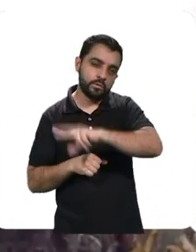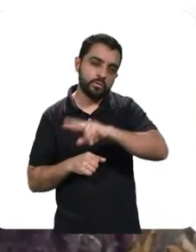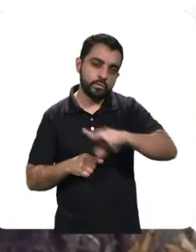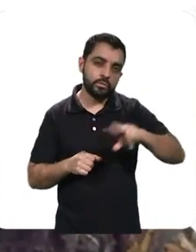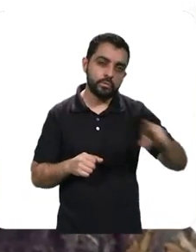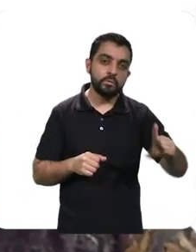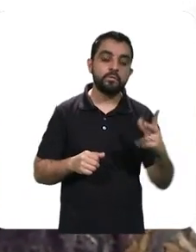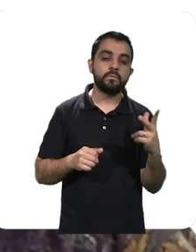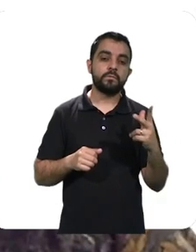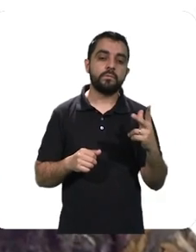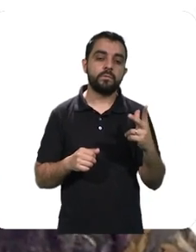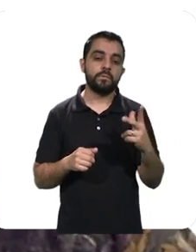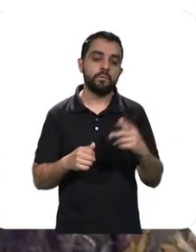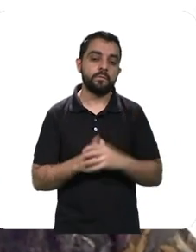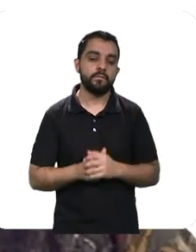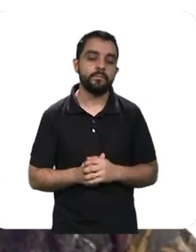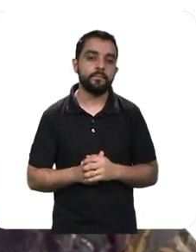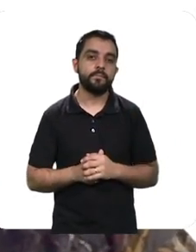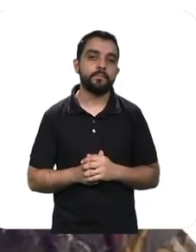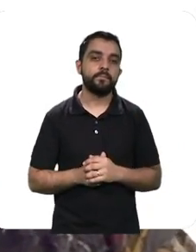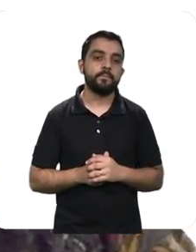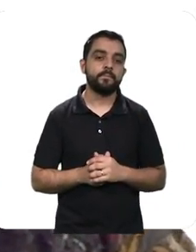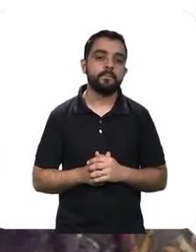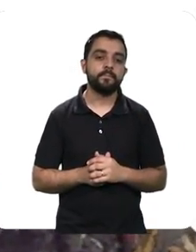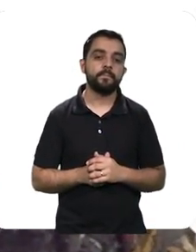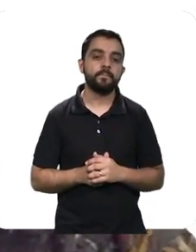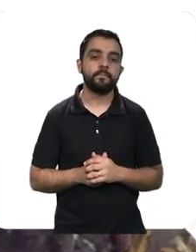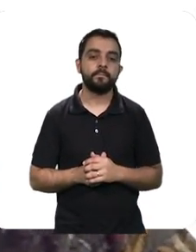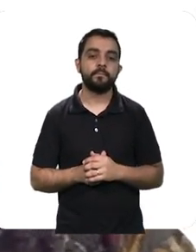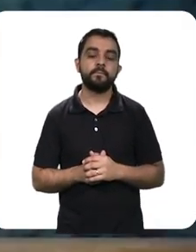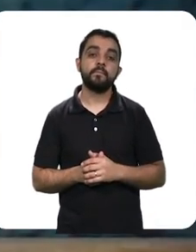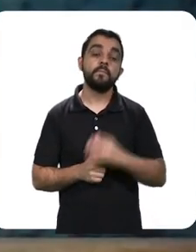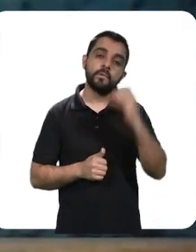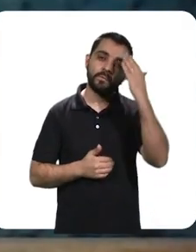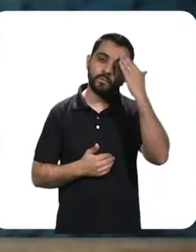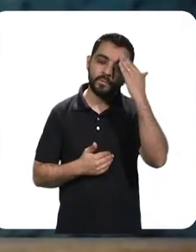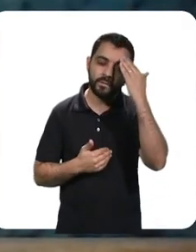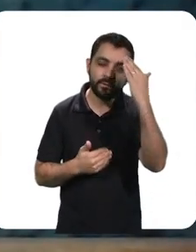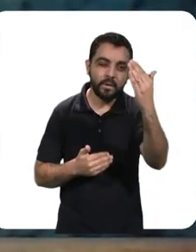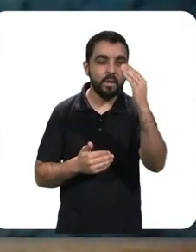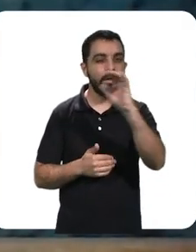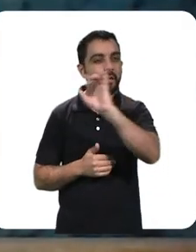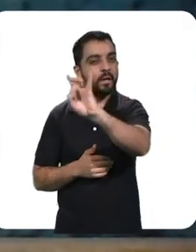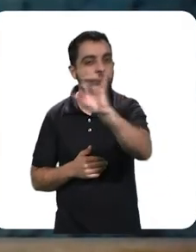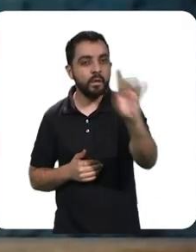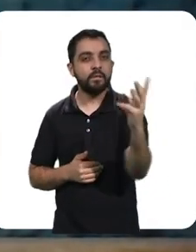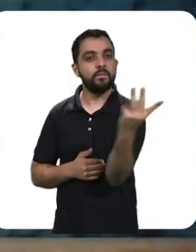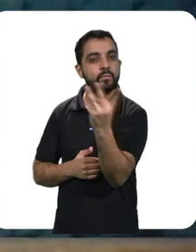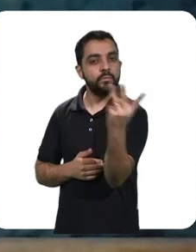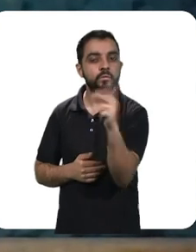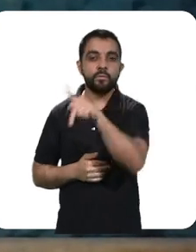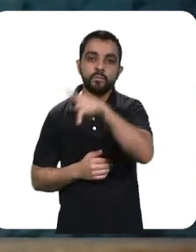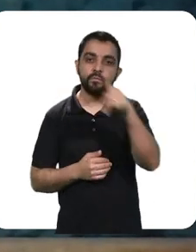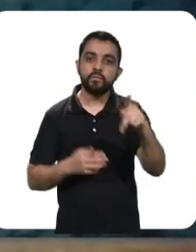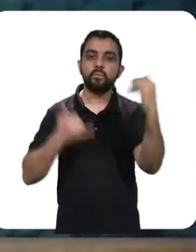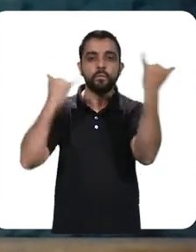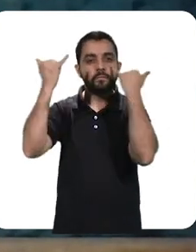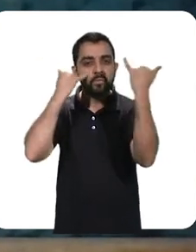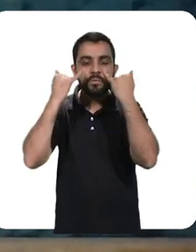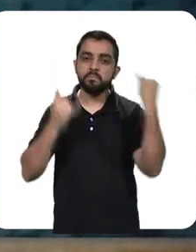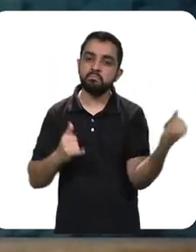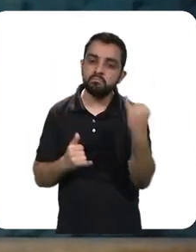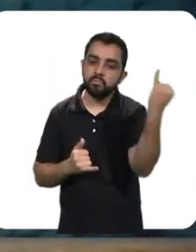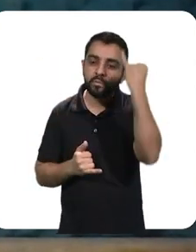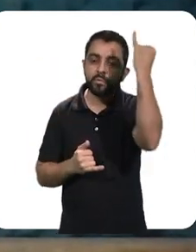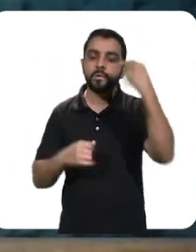ações que são mais efetivas para esses principais grupos. Muito bem, agradeço demais a participação dos professores e